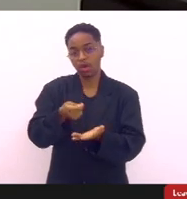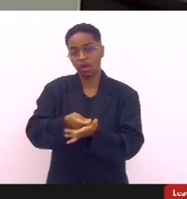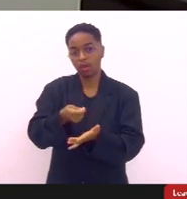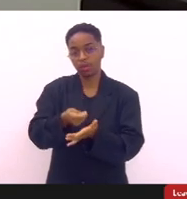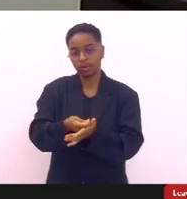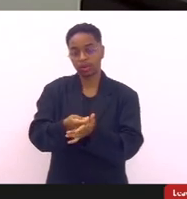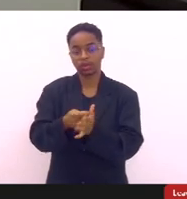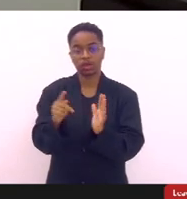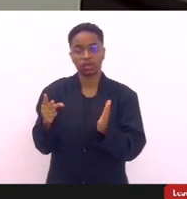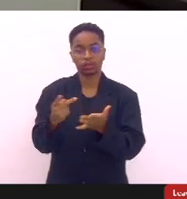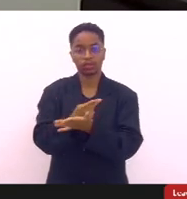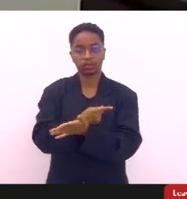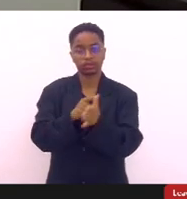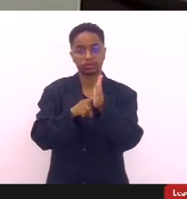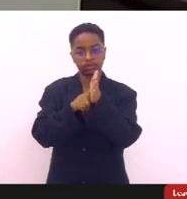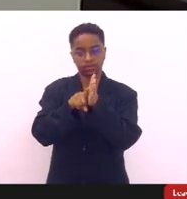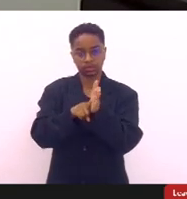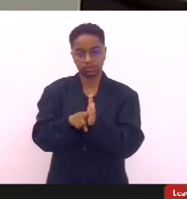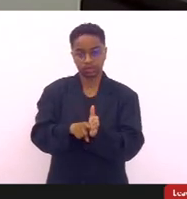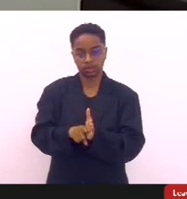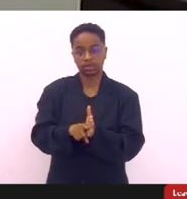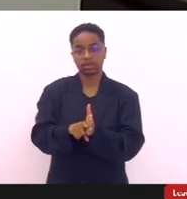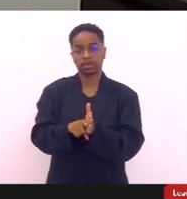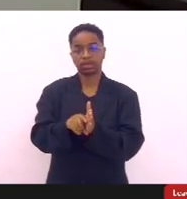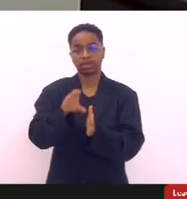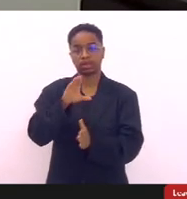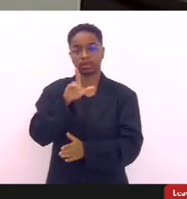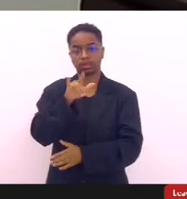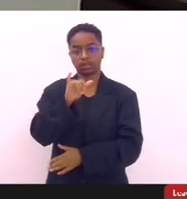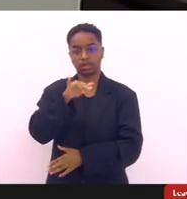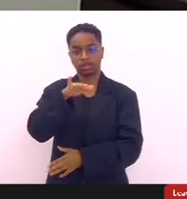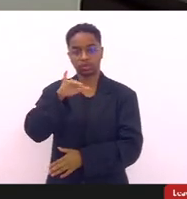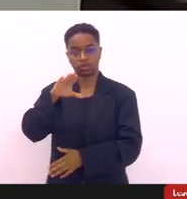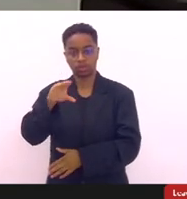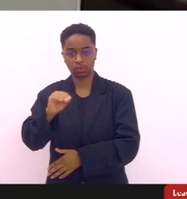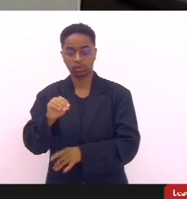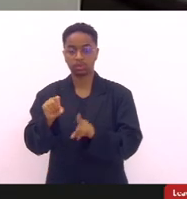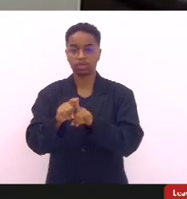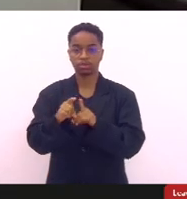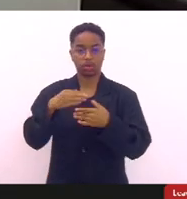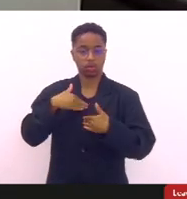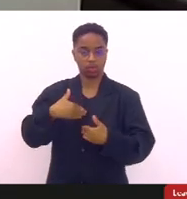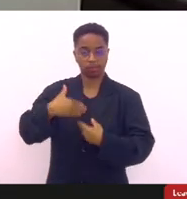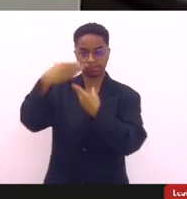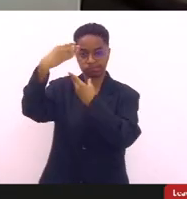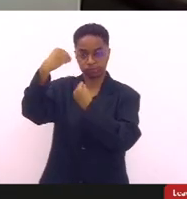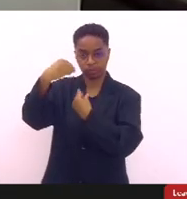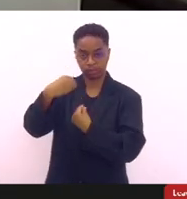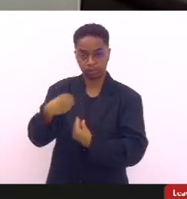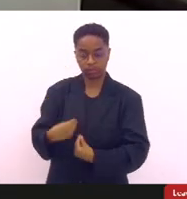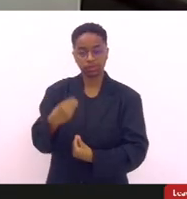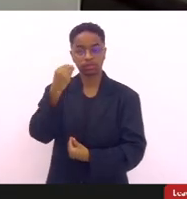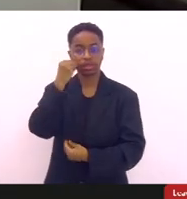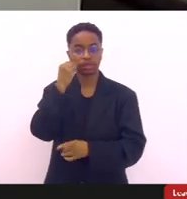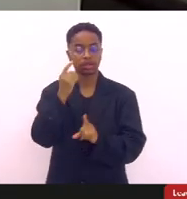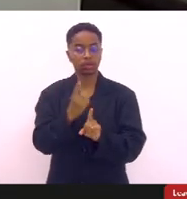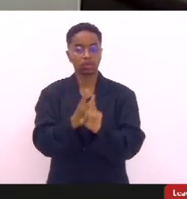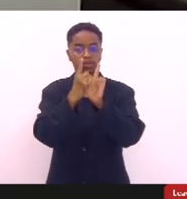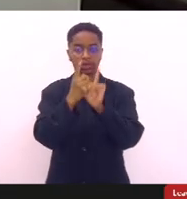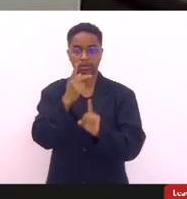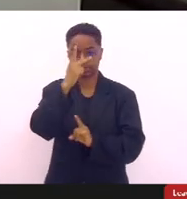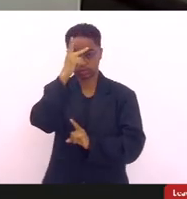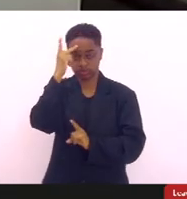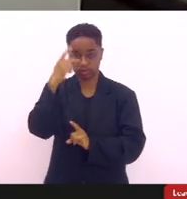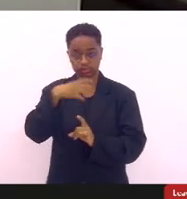realização de exame clínico e radiológico na busca de pessoa sintomática respiratória